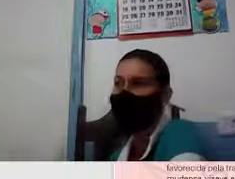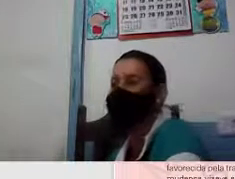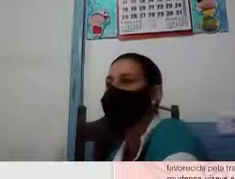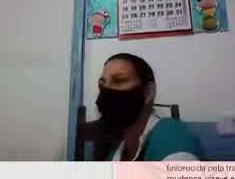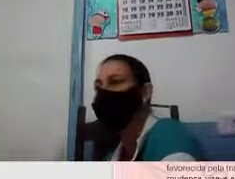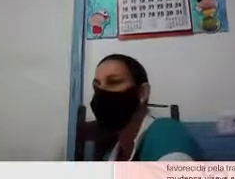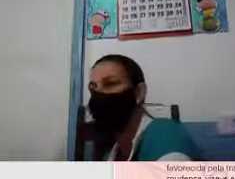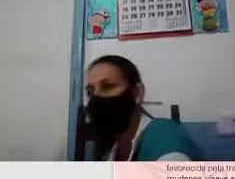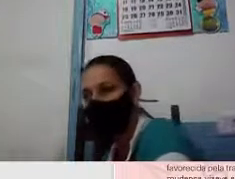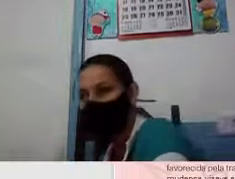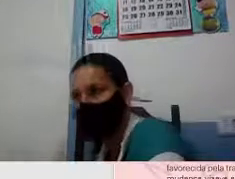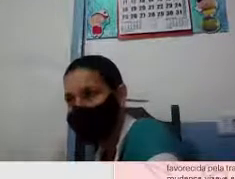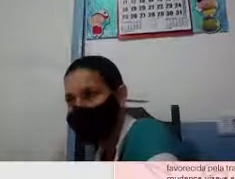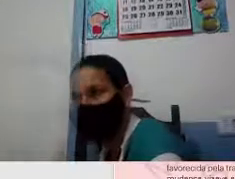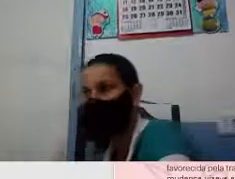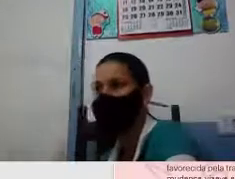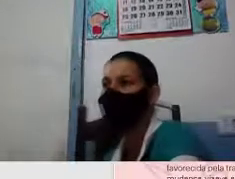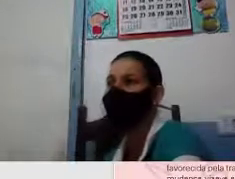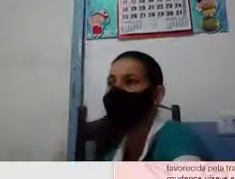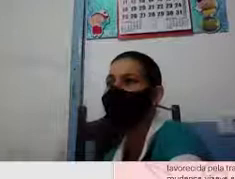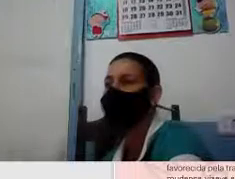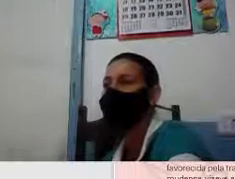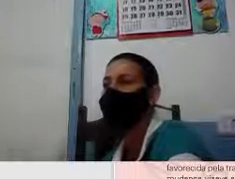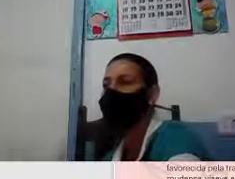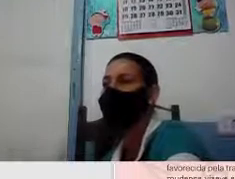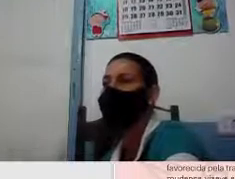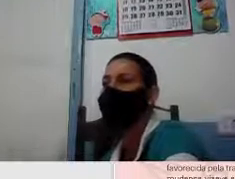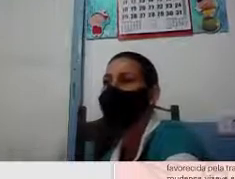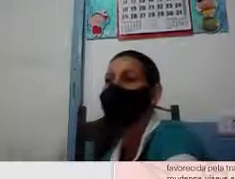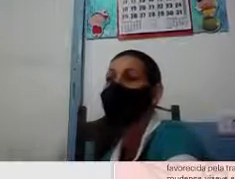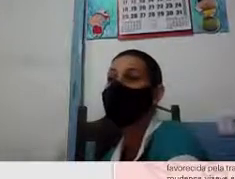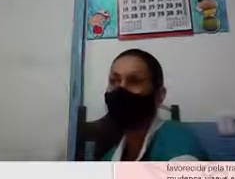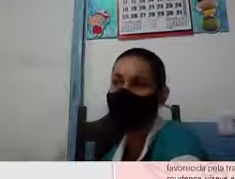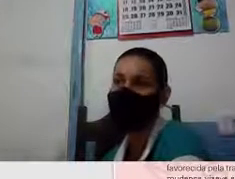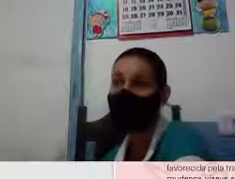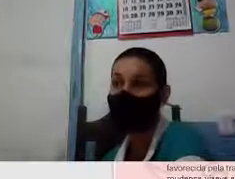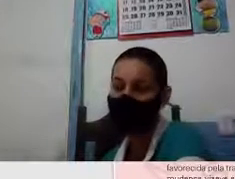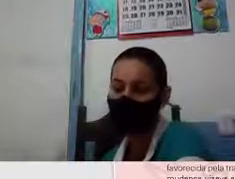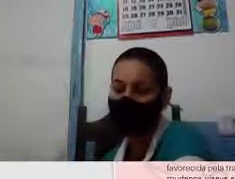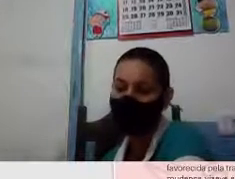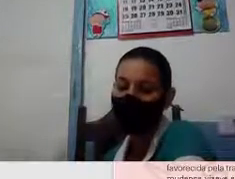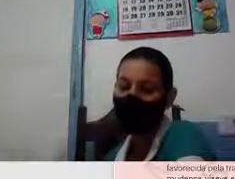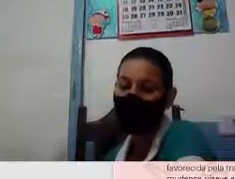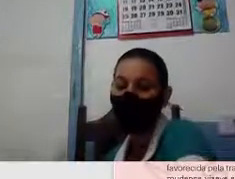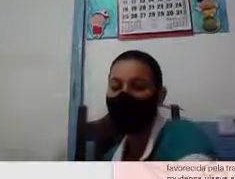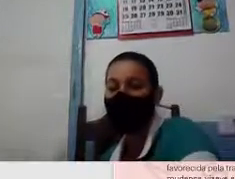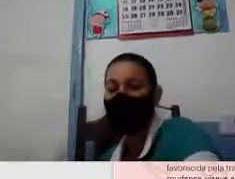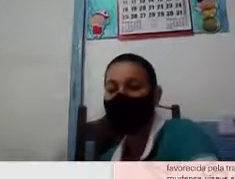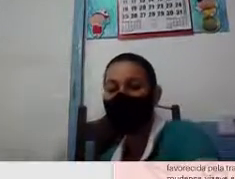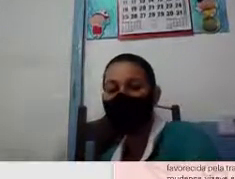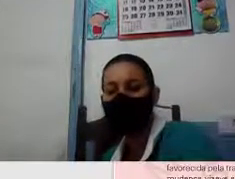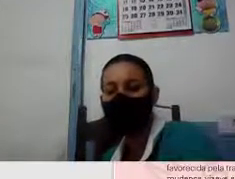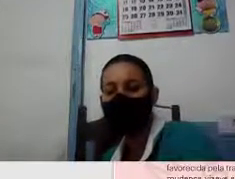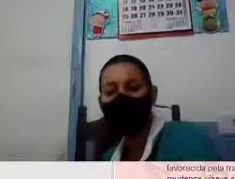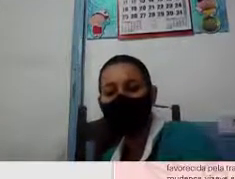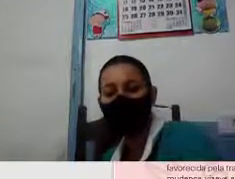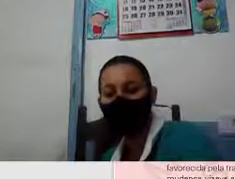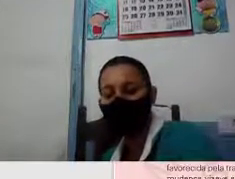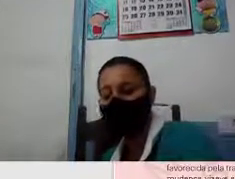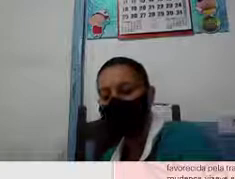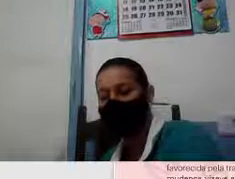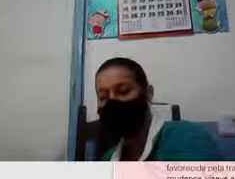para você viver e ter uma família, né? Que você deveria procurar um lugar de paz, o campo, tá? Então, essas aí